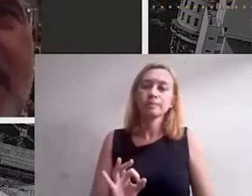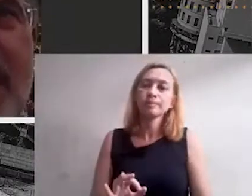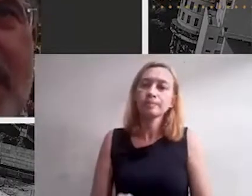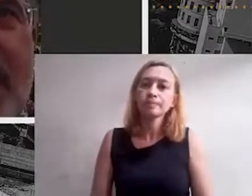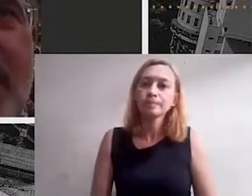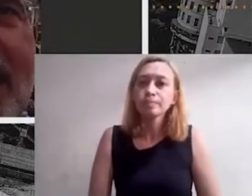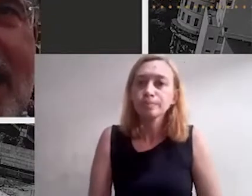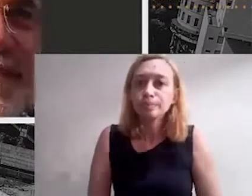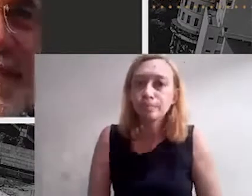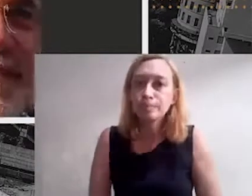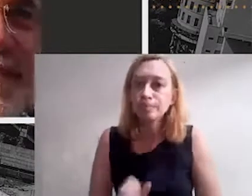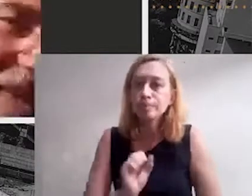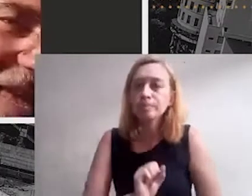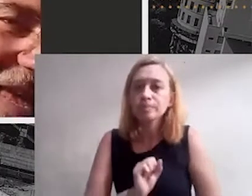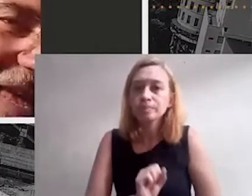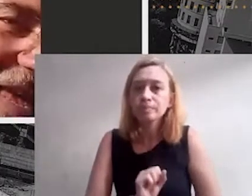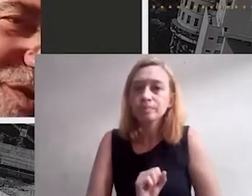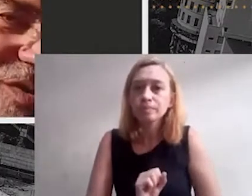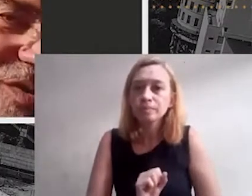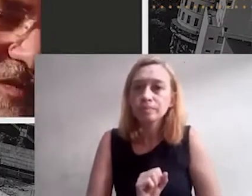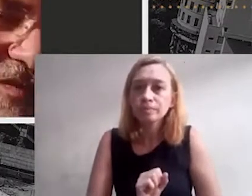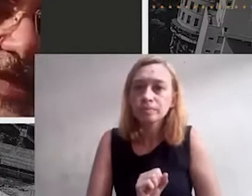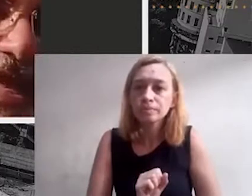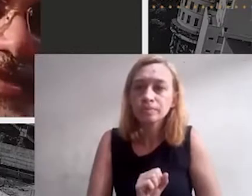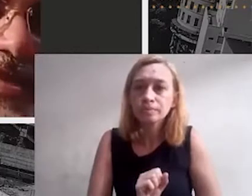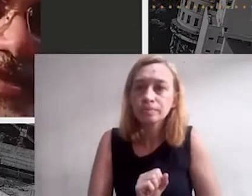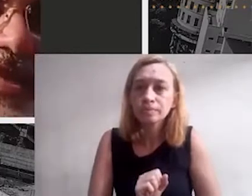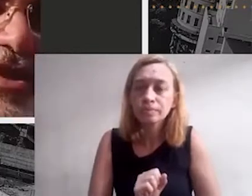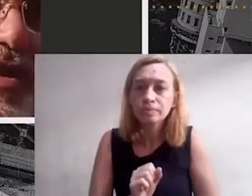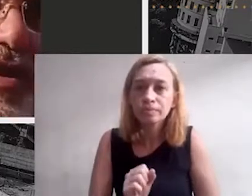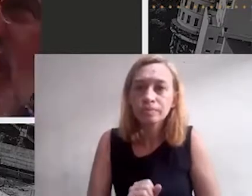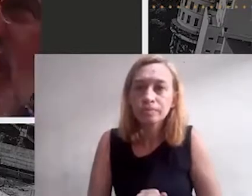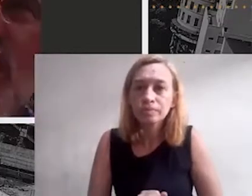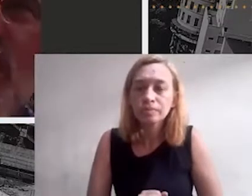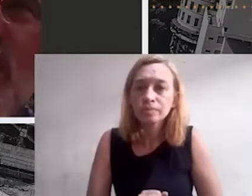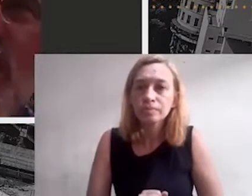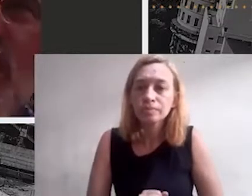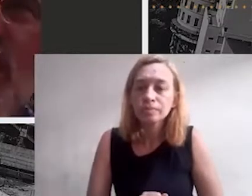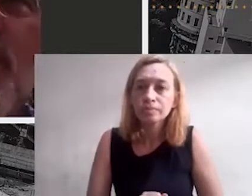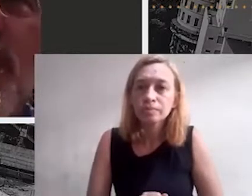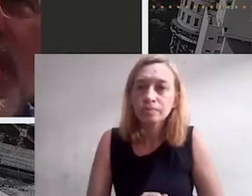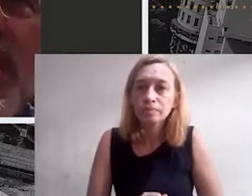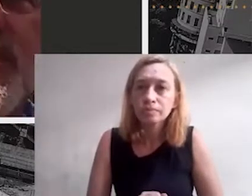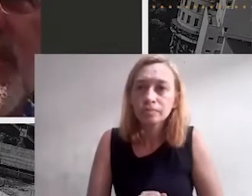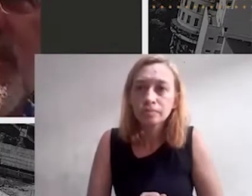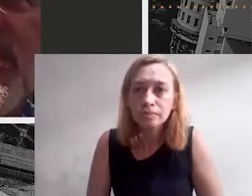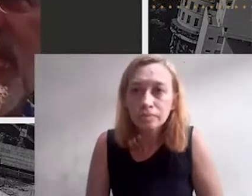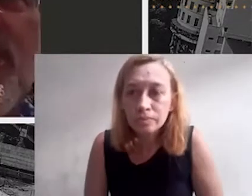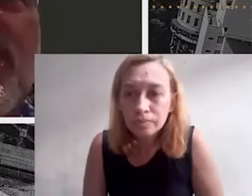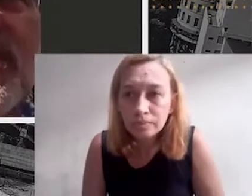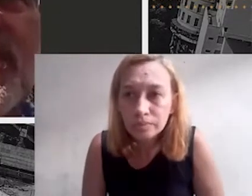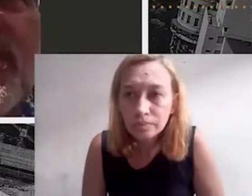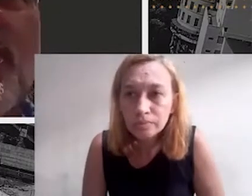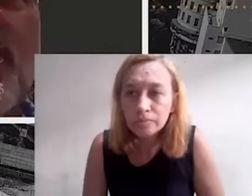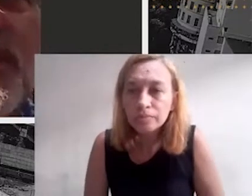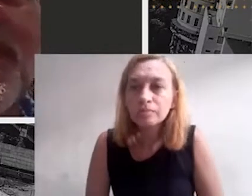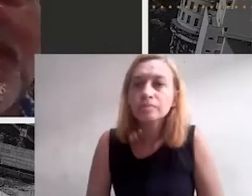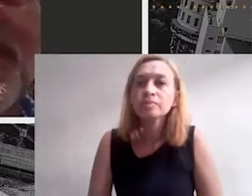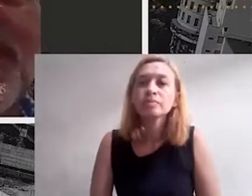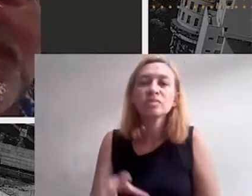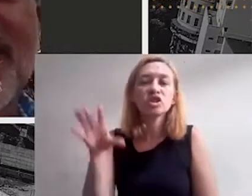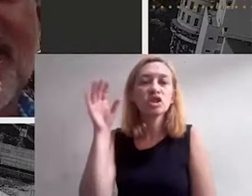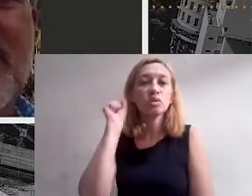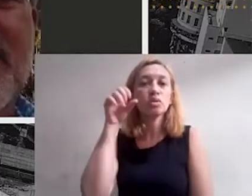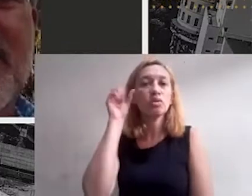É que isso, essa felicidade, esteja relacionada com a conservação ambiental, porque essas pessoas são de